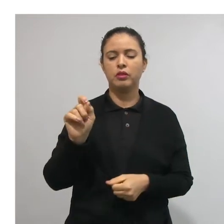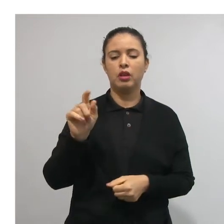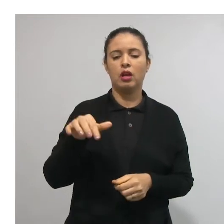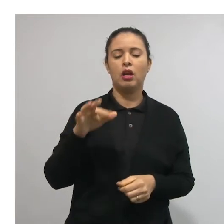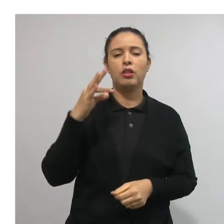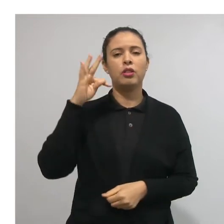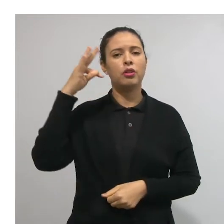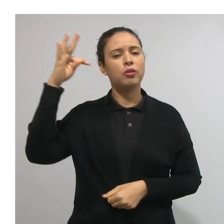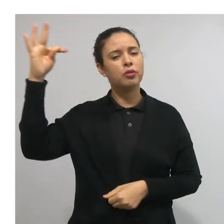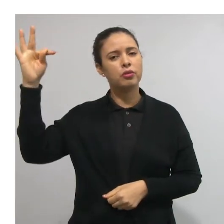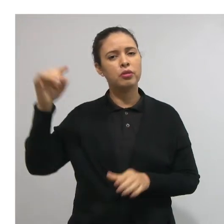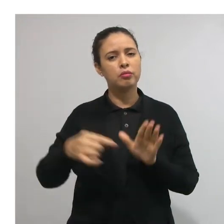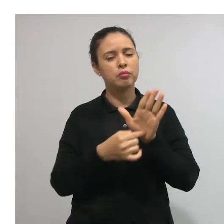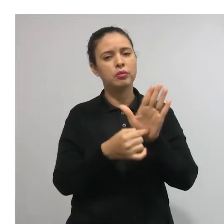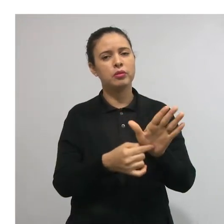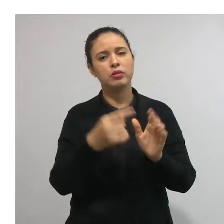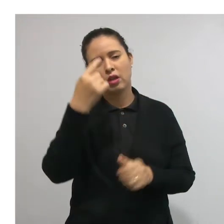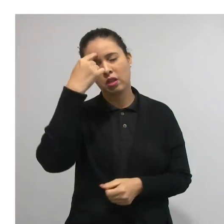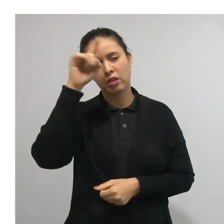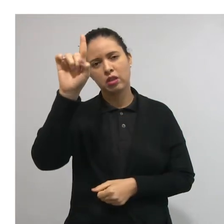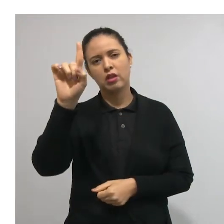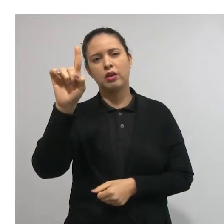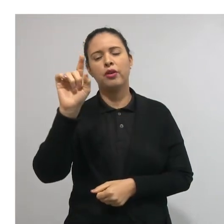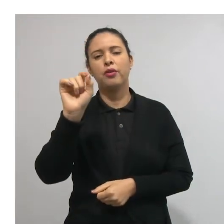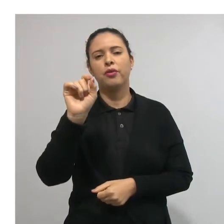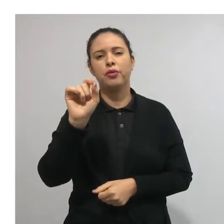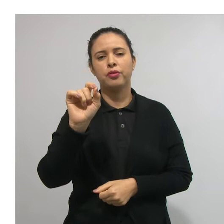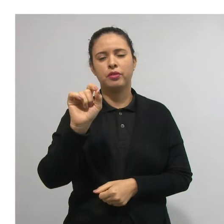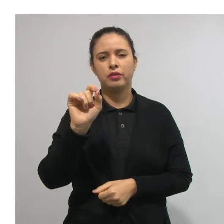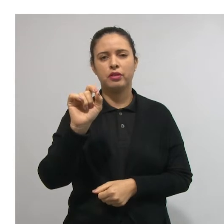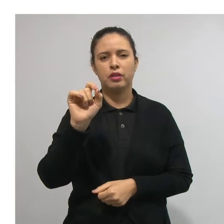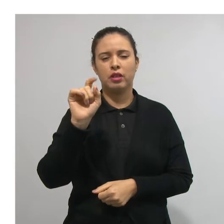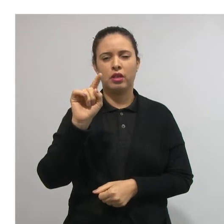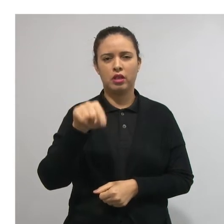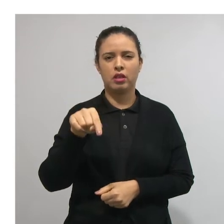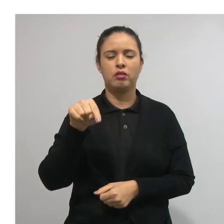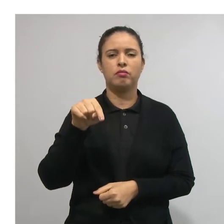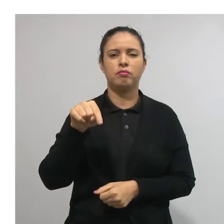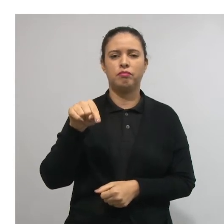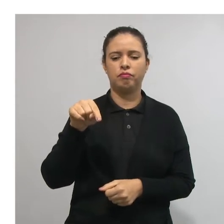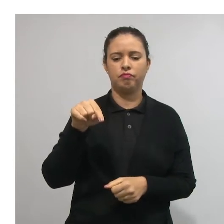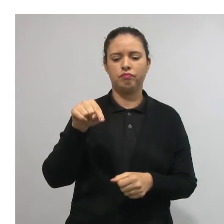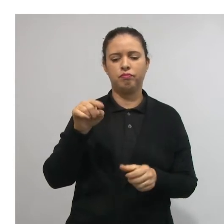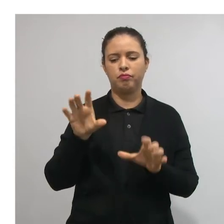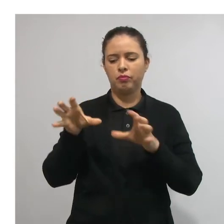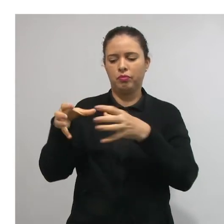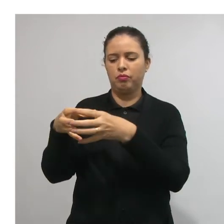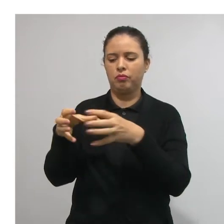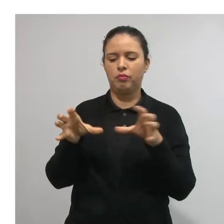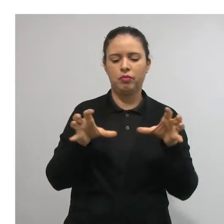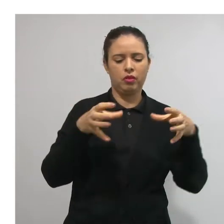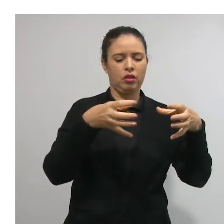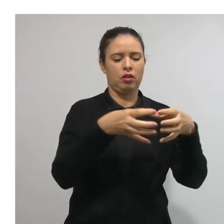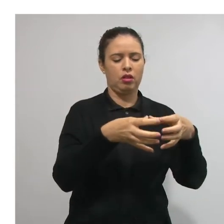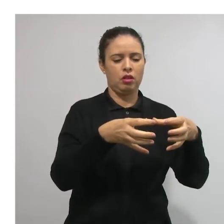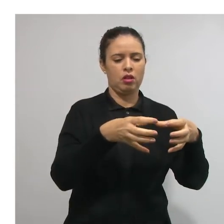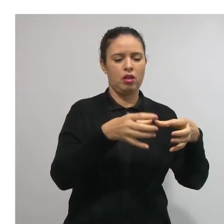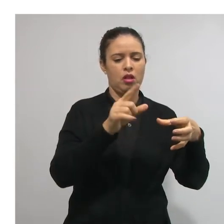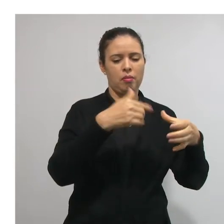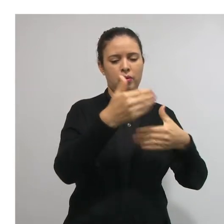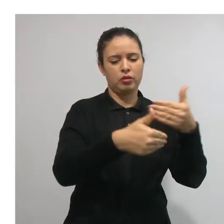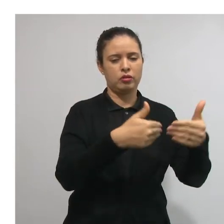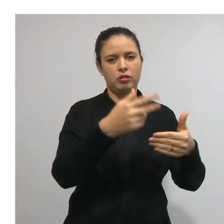essa teoria, ó, ela apresenta a ideia de interdependência das partes, e as partes entendem como pessoas e processos, tá